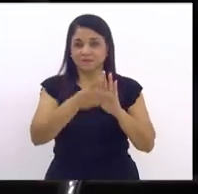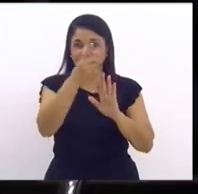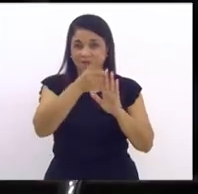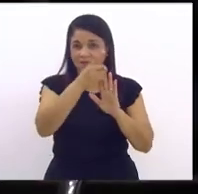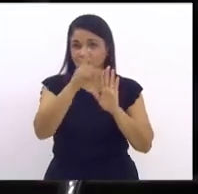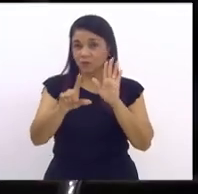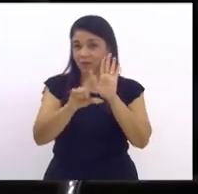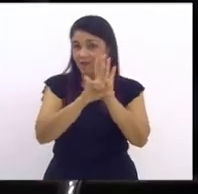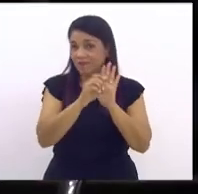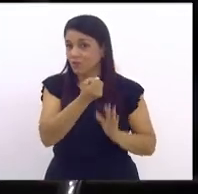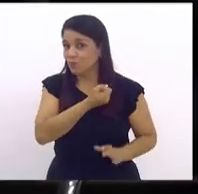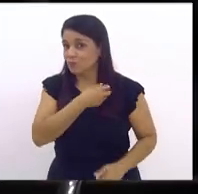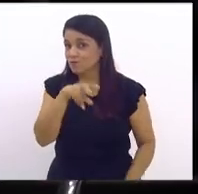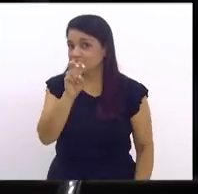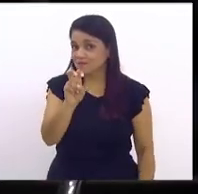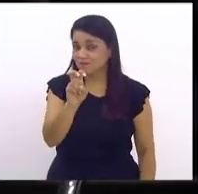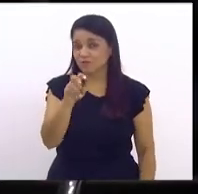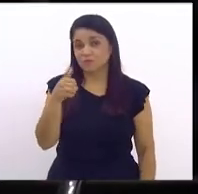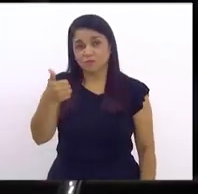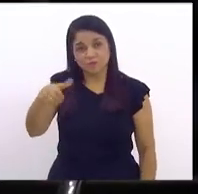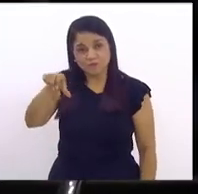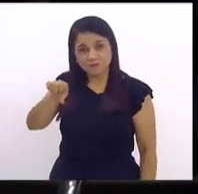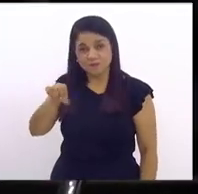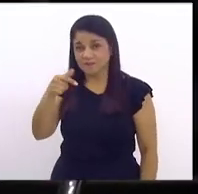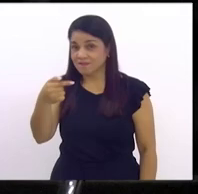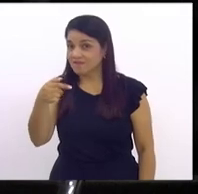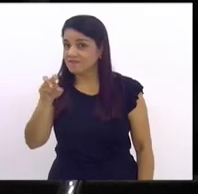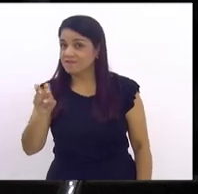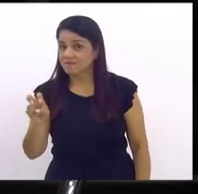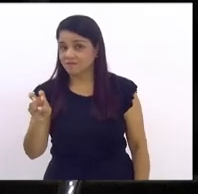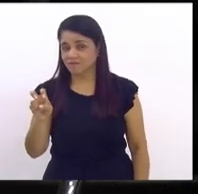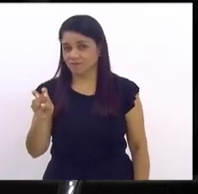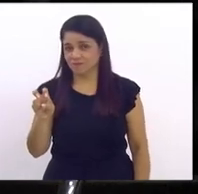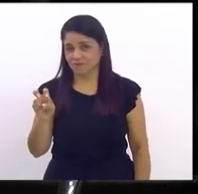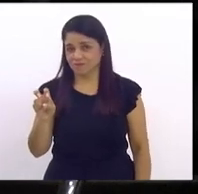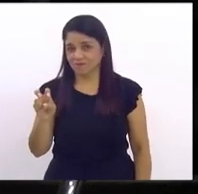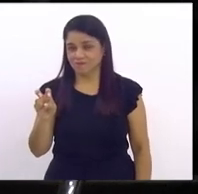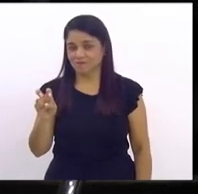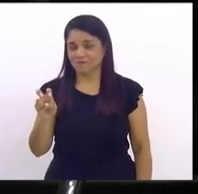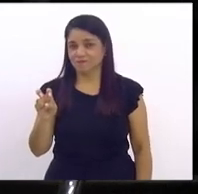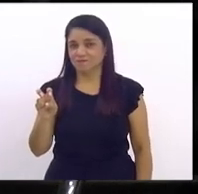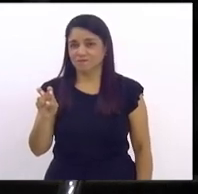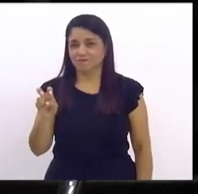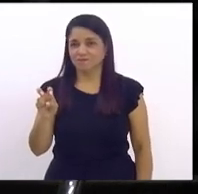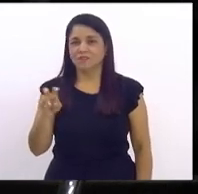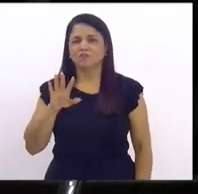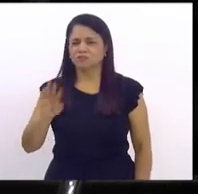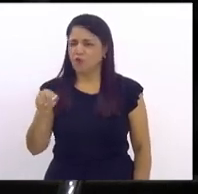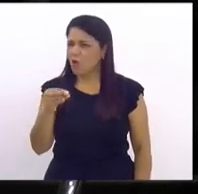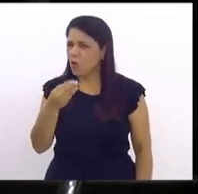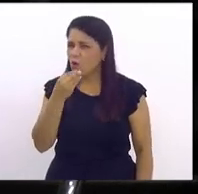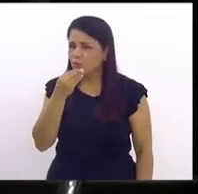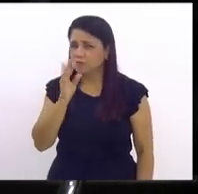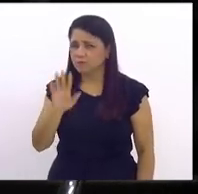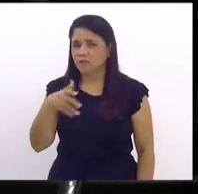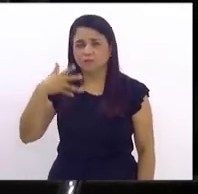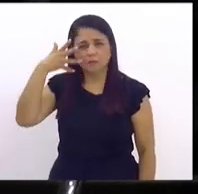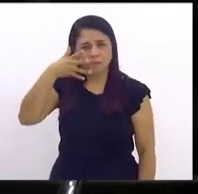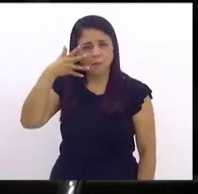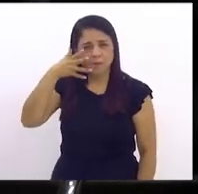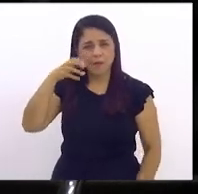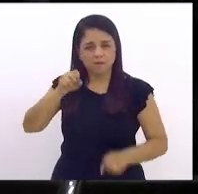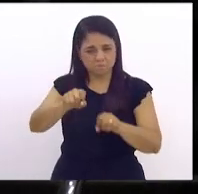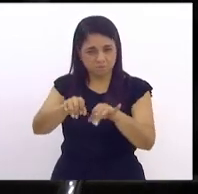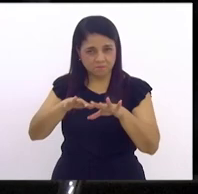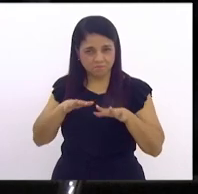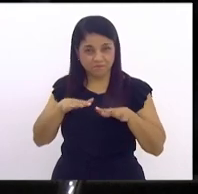Decreto-Lei 5, de 1975. Já tive a oportunidade de me pronunciar em plenário, aquela